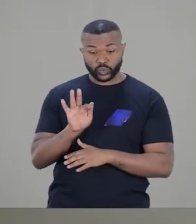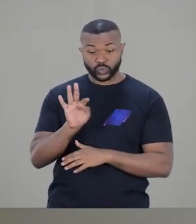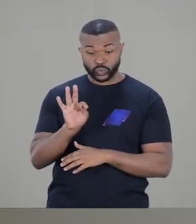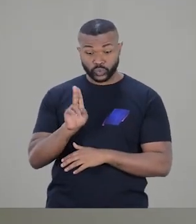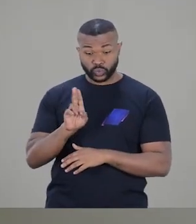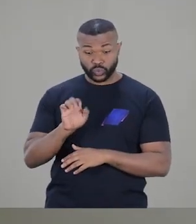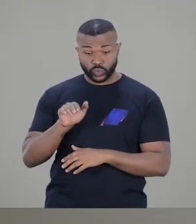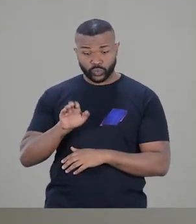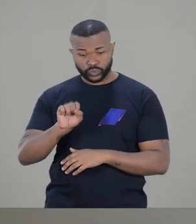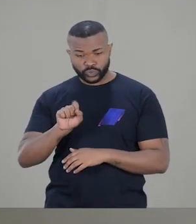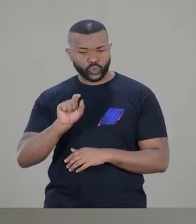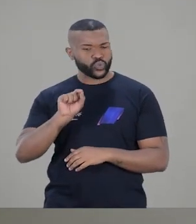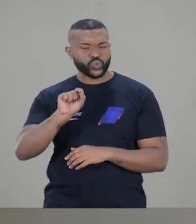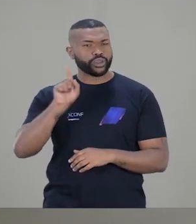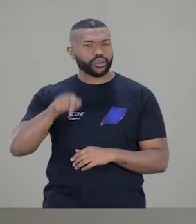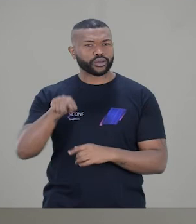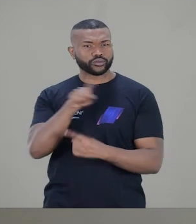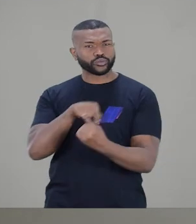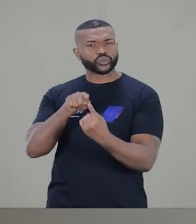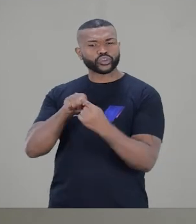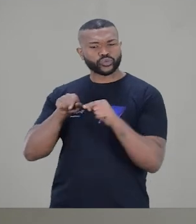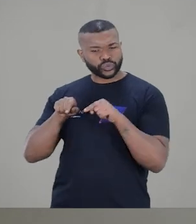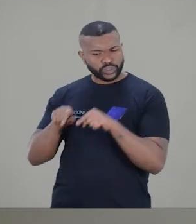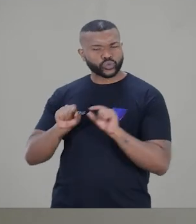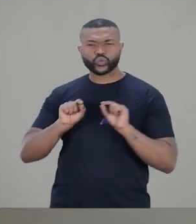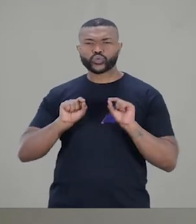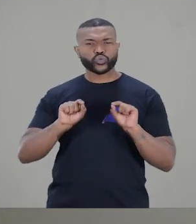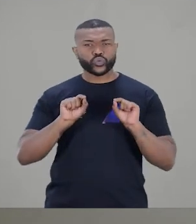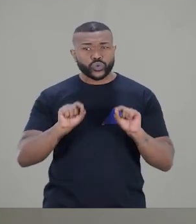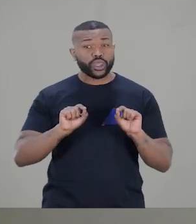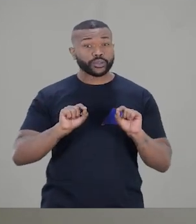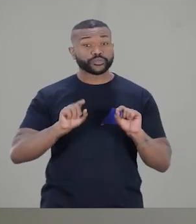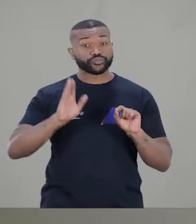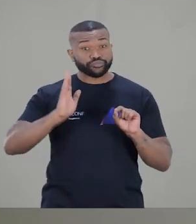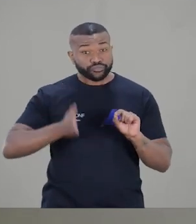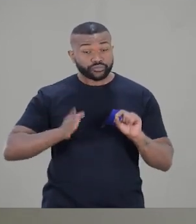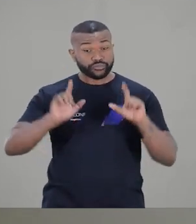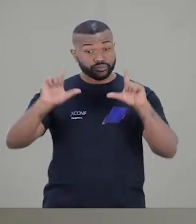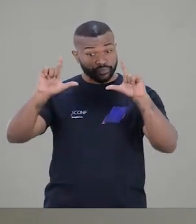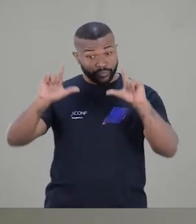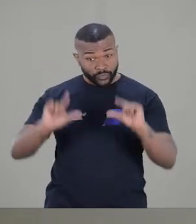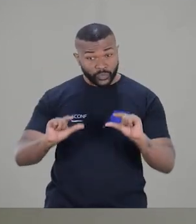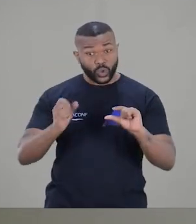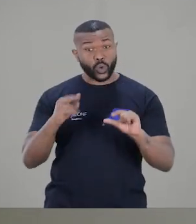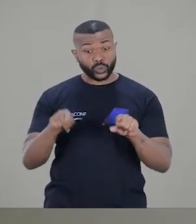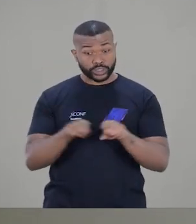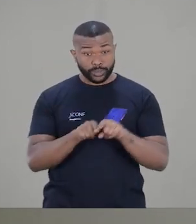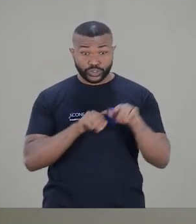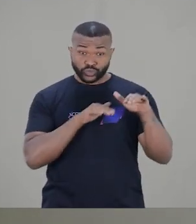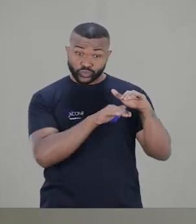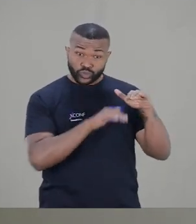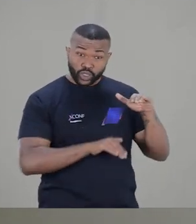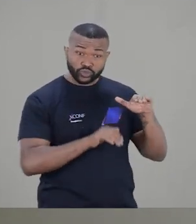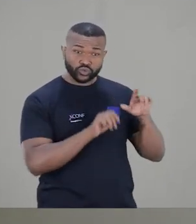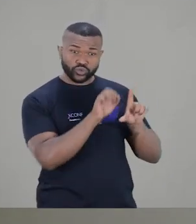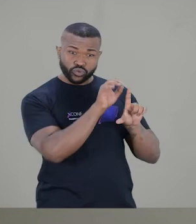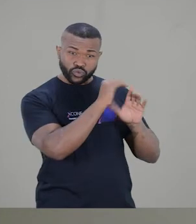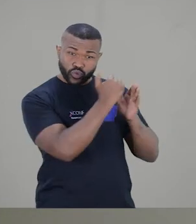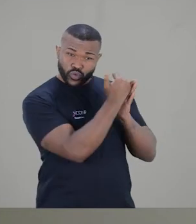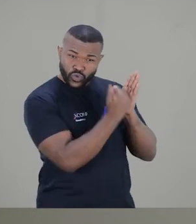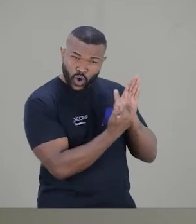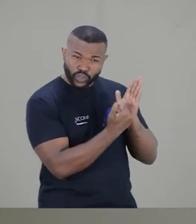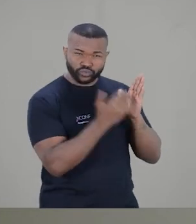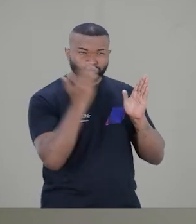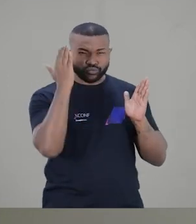toggles. Qual que é o nosso objetivo com a feature toggle? É reduzir ou até eliminar aquele estoque de código. Sabe